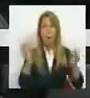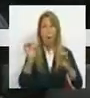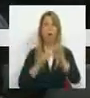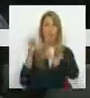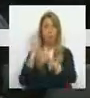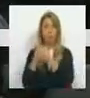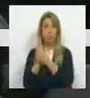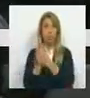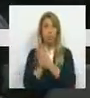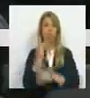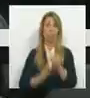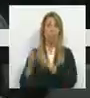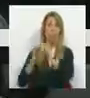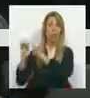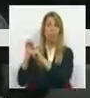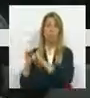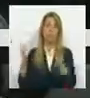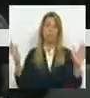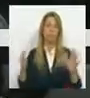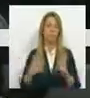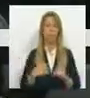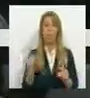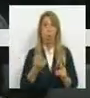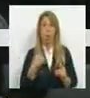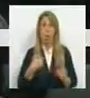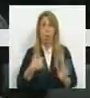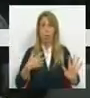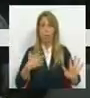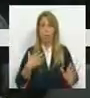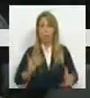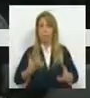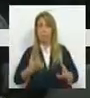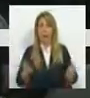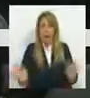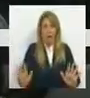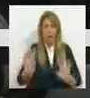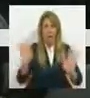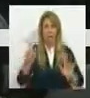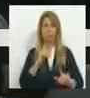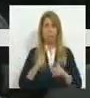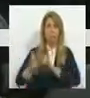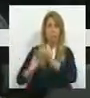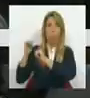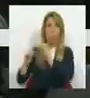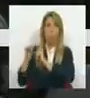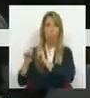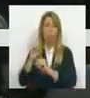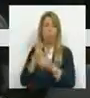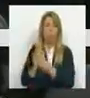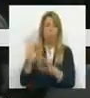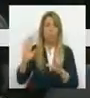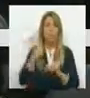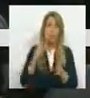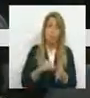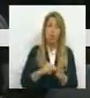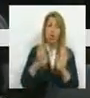processo, nós não desejamos essa reversão, vamos aguardar. Se não houver reversão deste processo, há uma outra dimensão